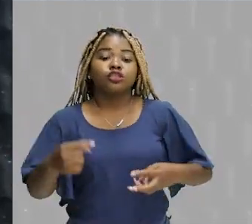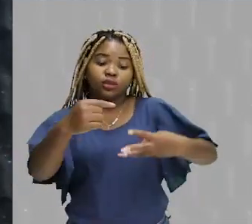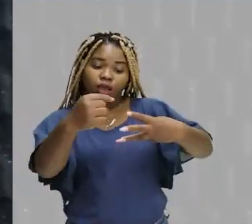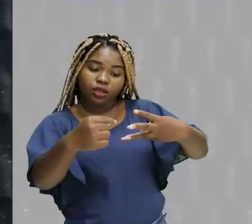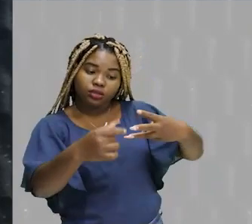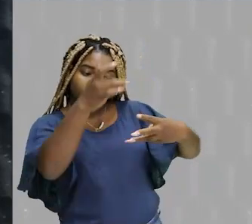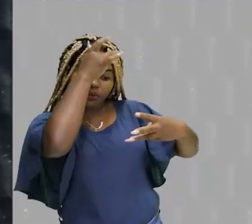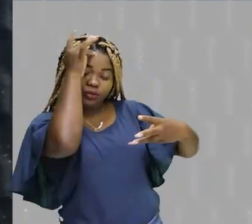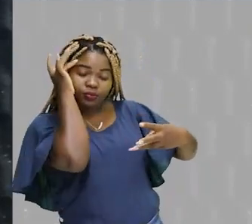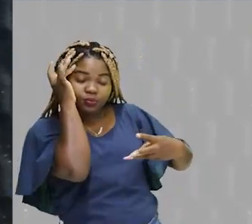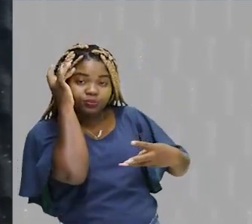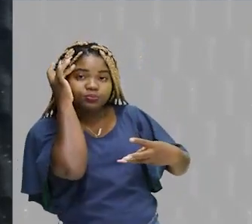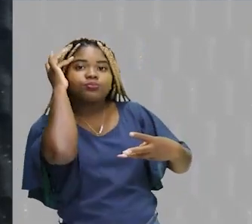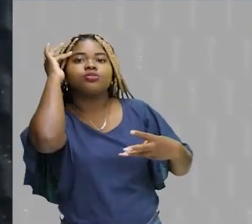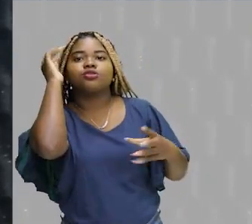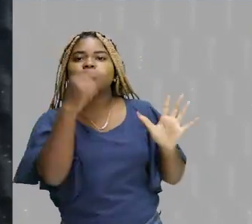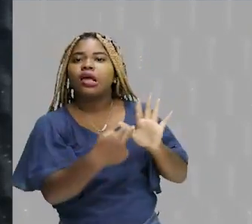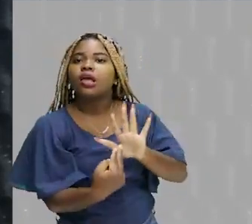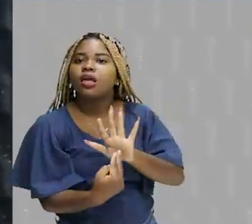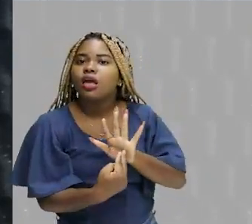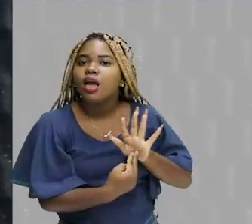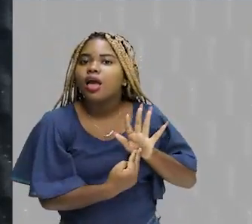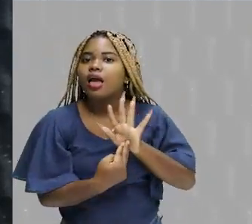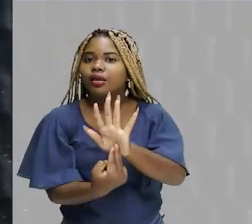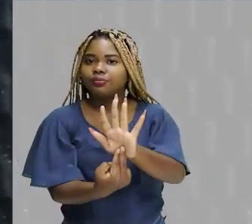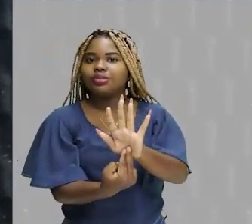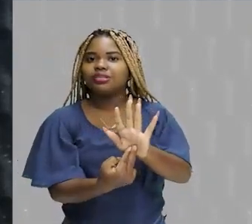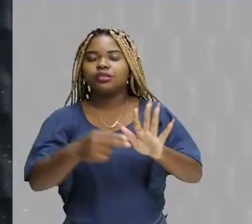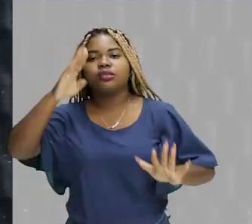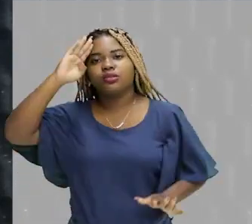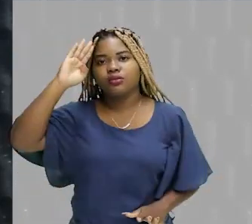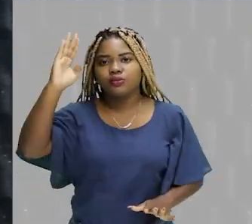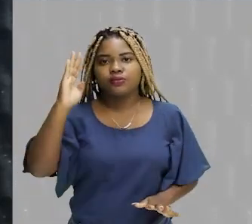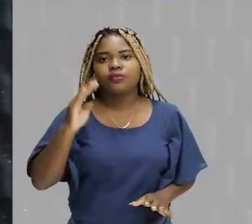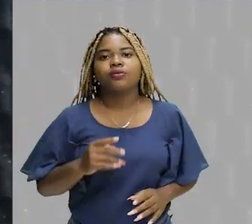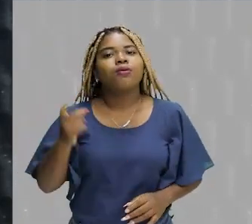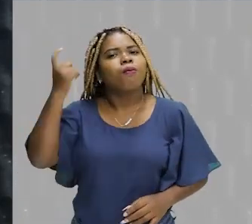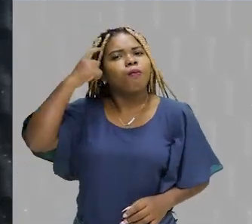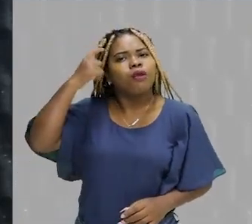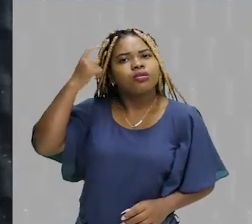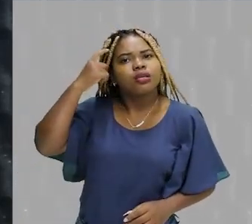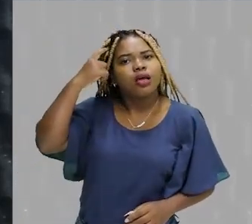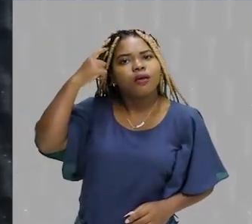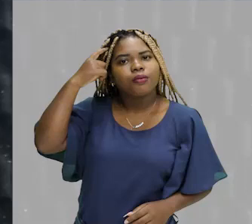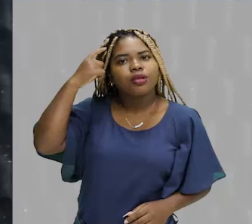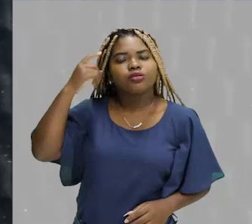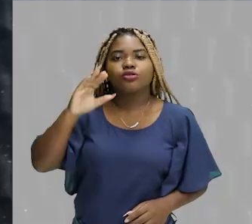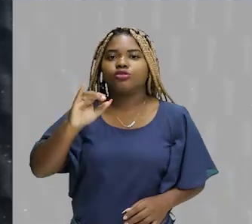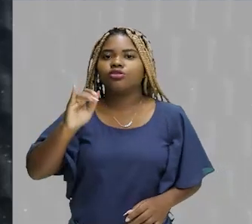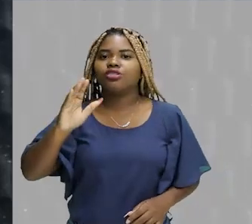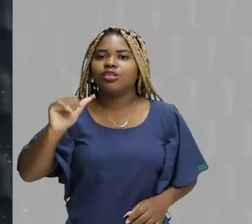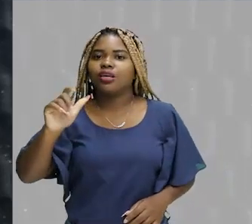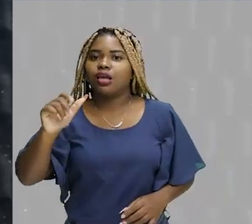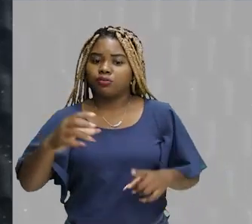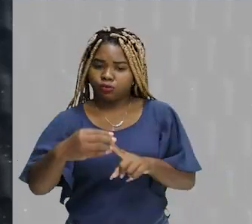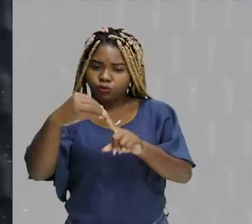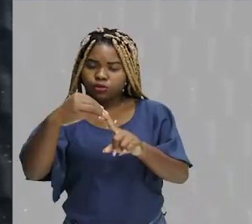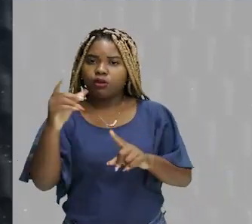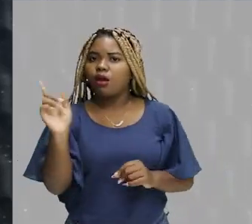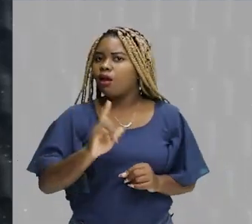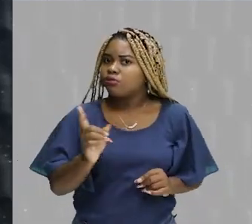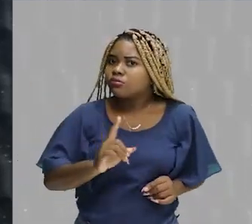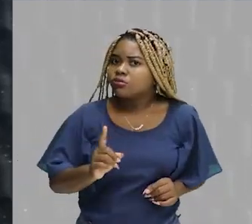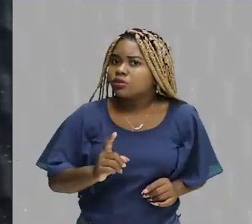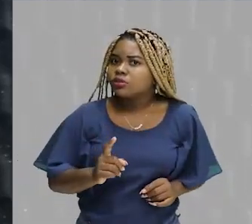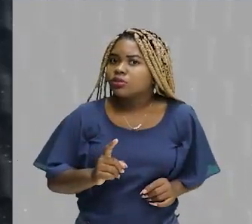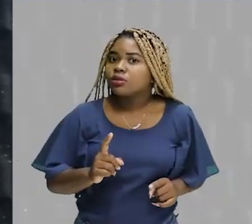caras, grandes representantes fundamentais do pensamento sociológico de Chicago. Não são os únicos,